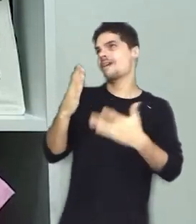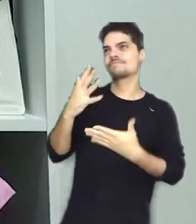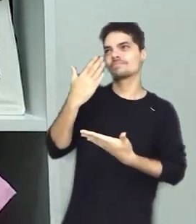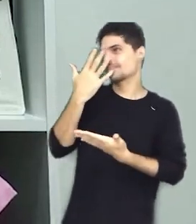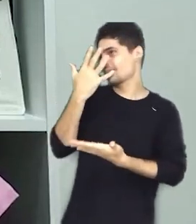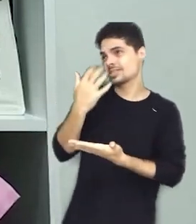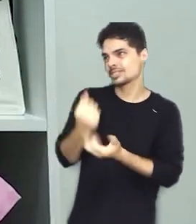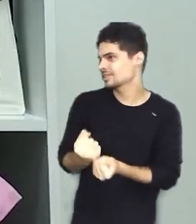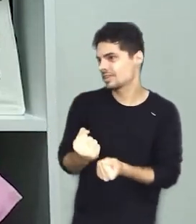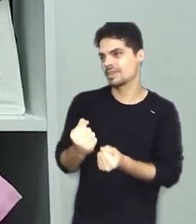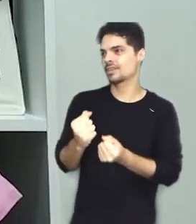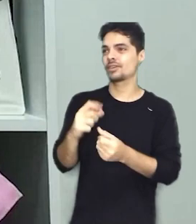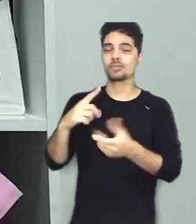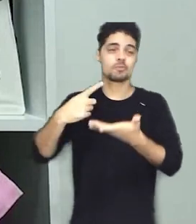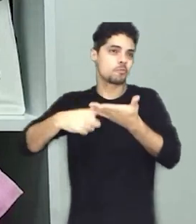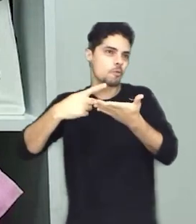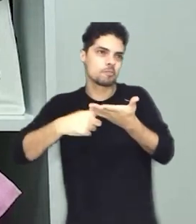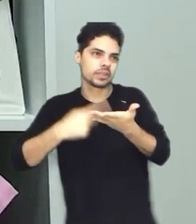elites.